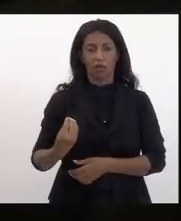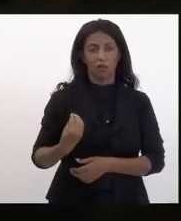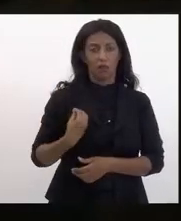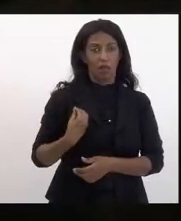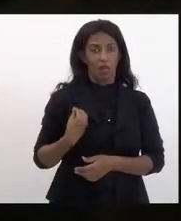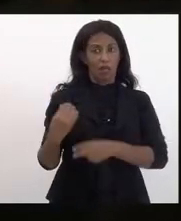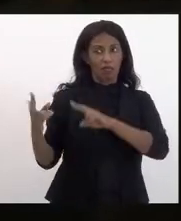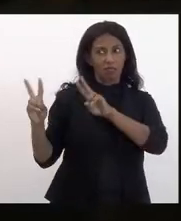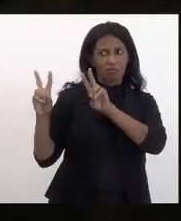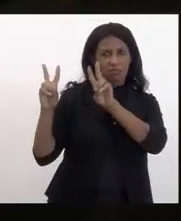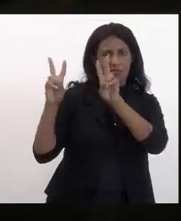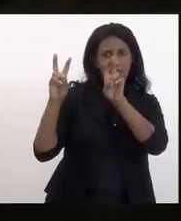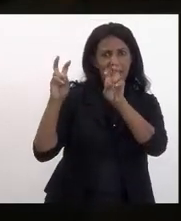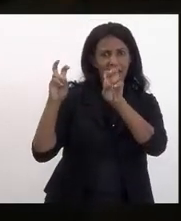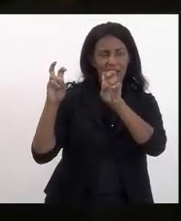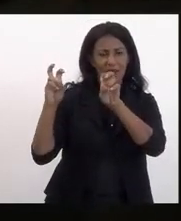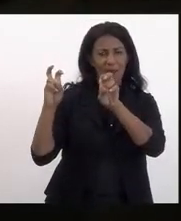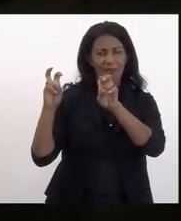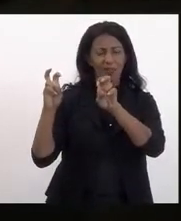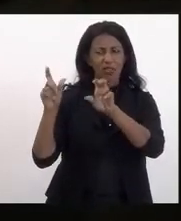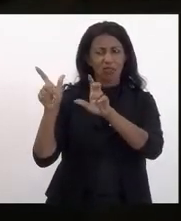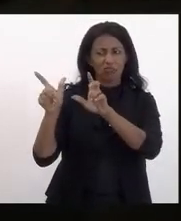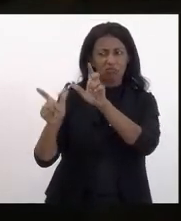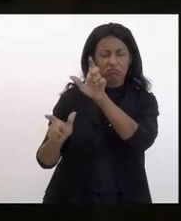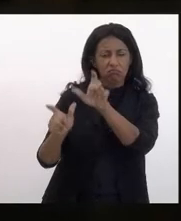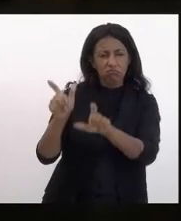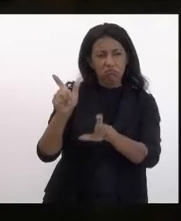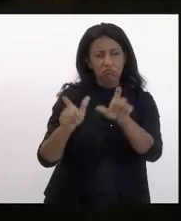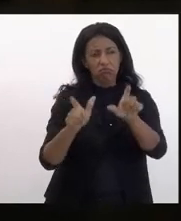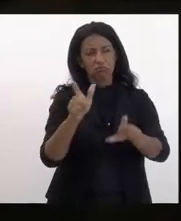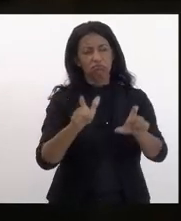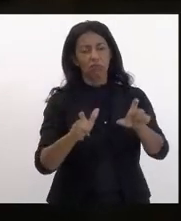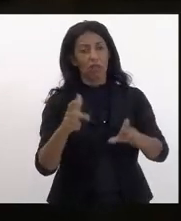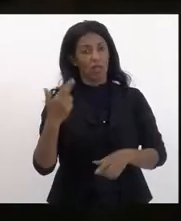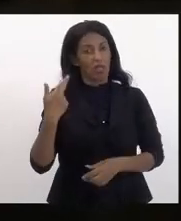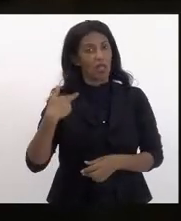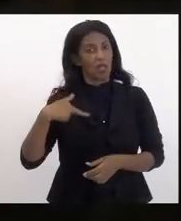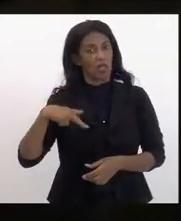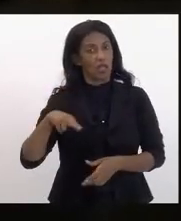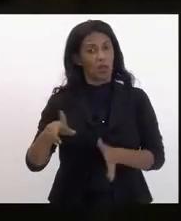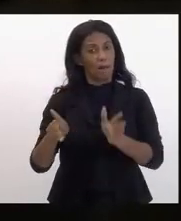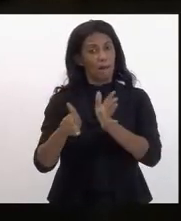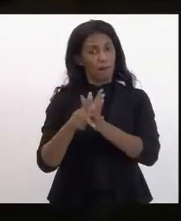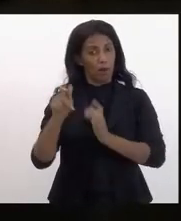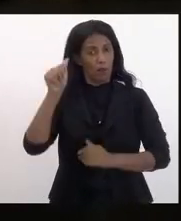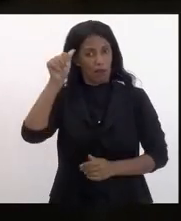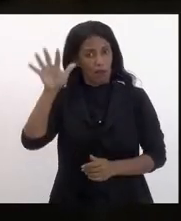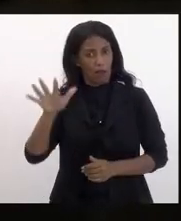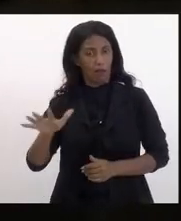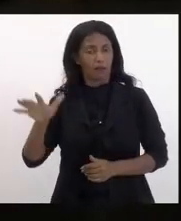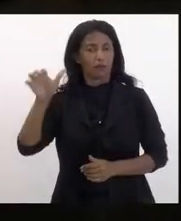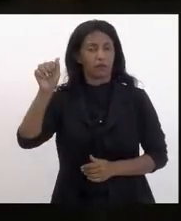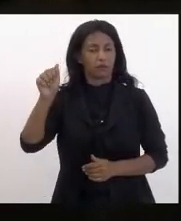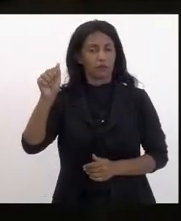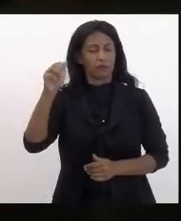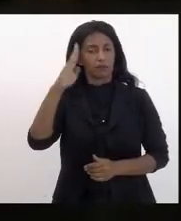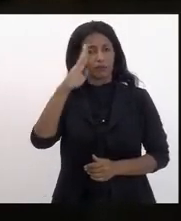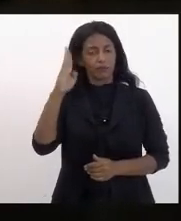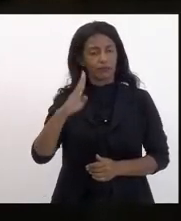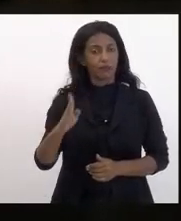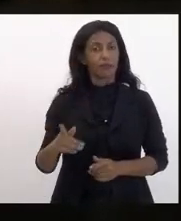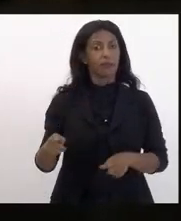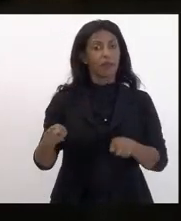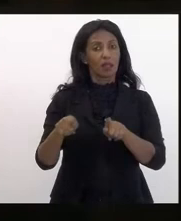apresentar temas de características religiosas da nossa cultura afro-brasileira,